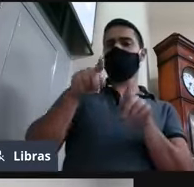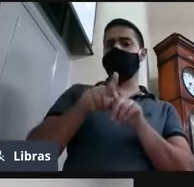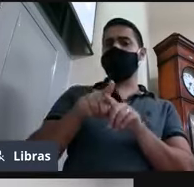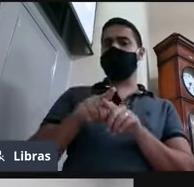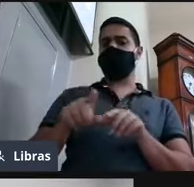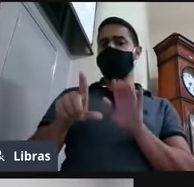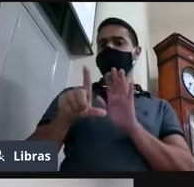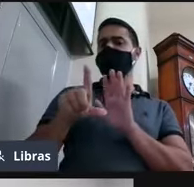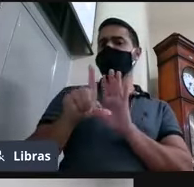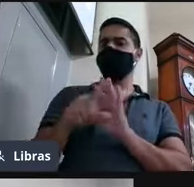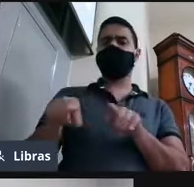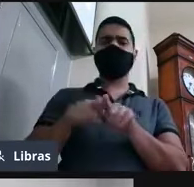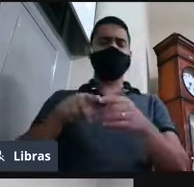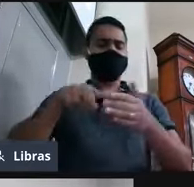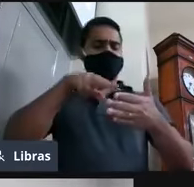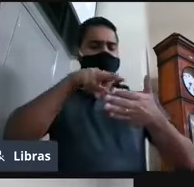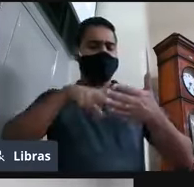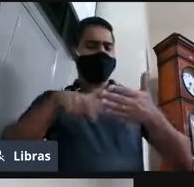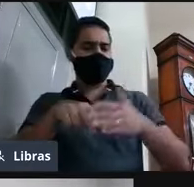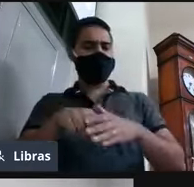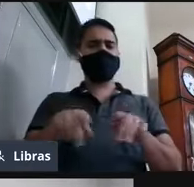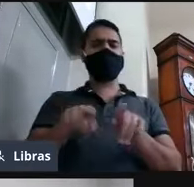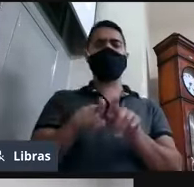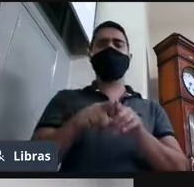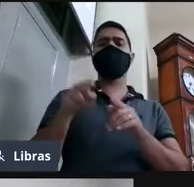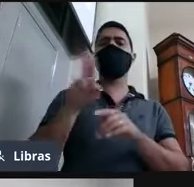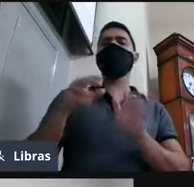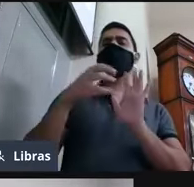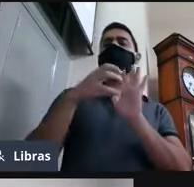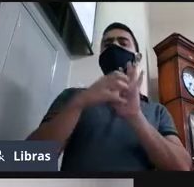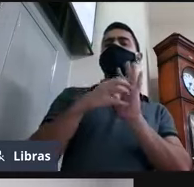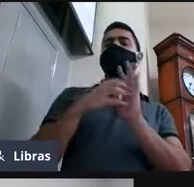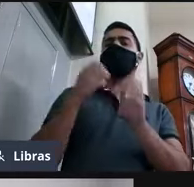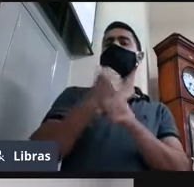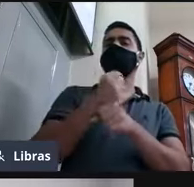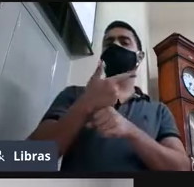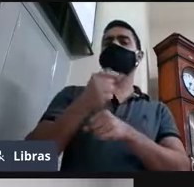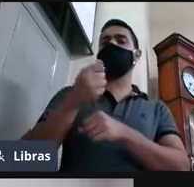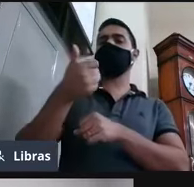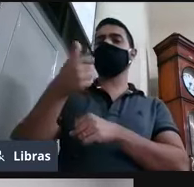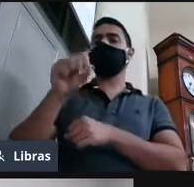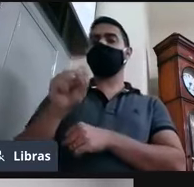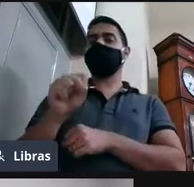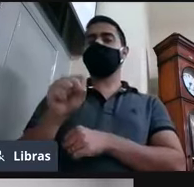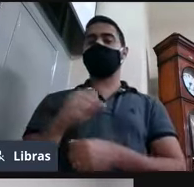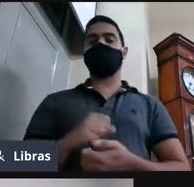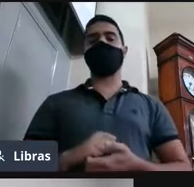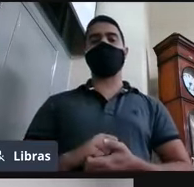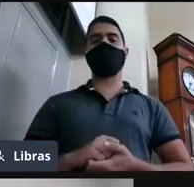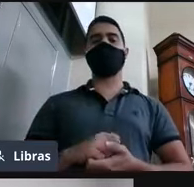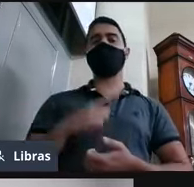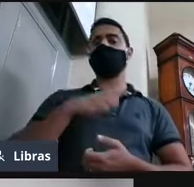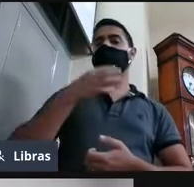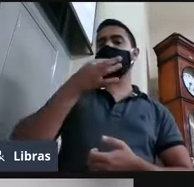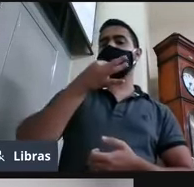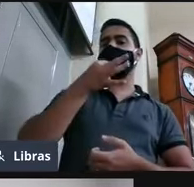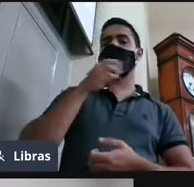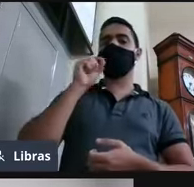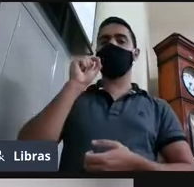apreciação na prestação de contas de ordenadores de despesa da Câmara referente ao exercício 2018. Emissão do parecer